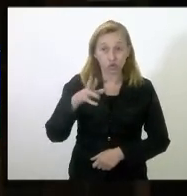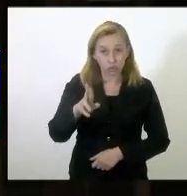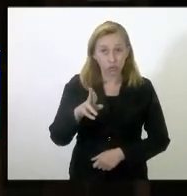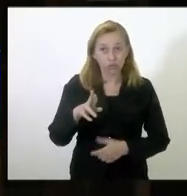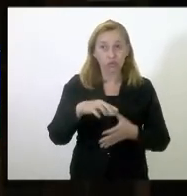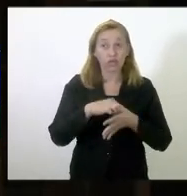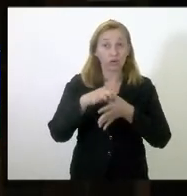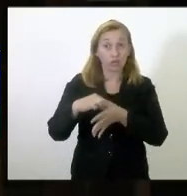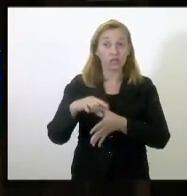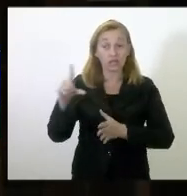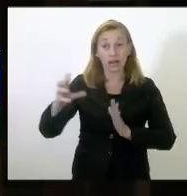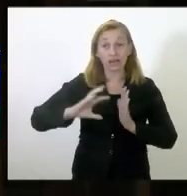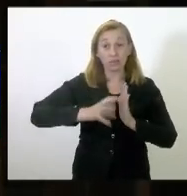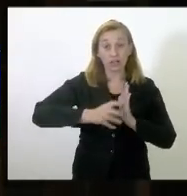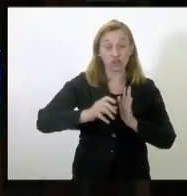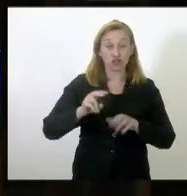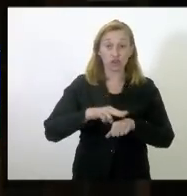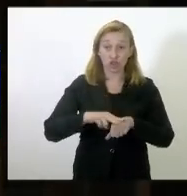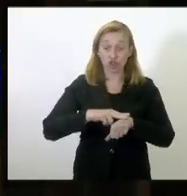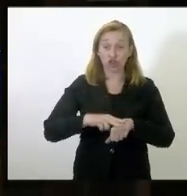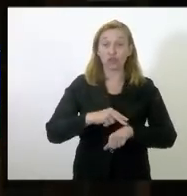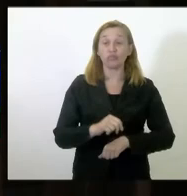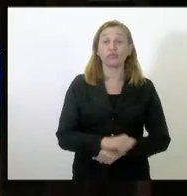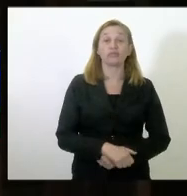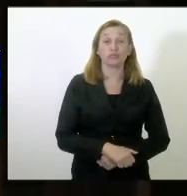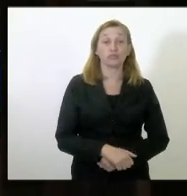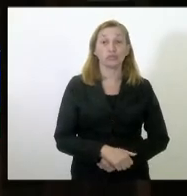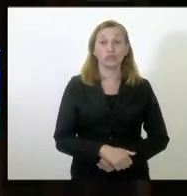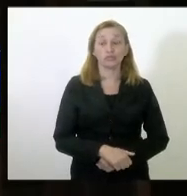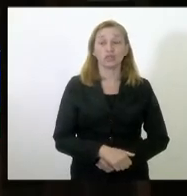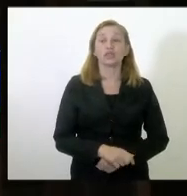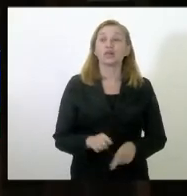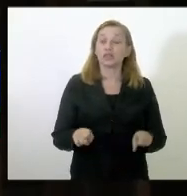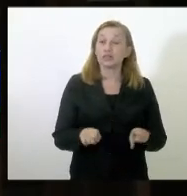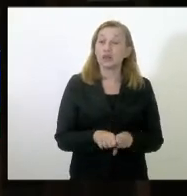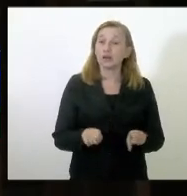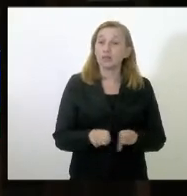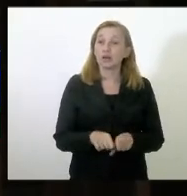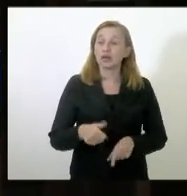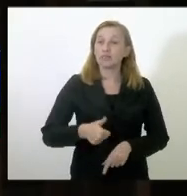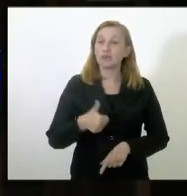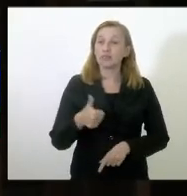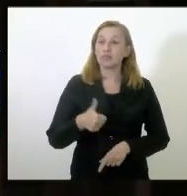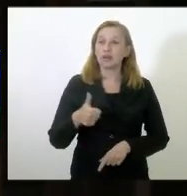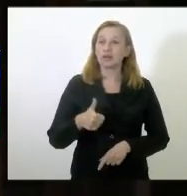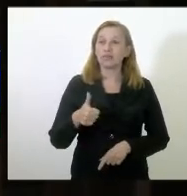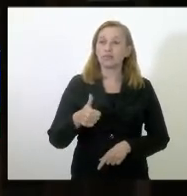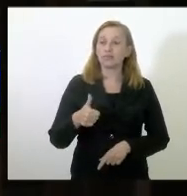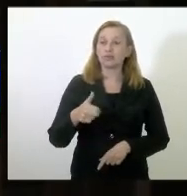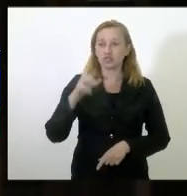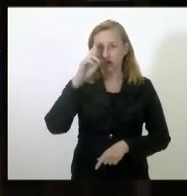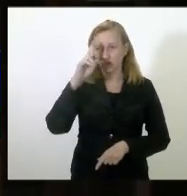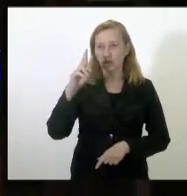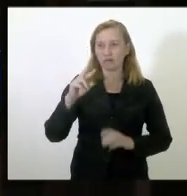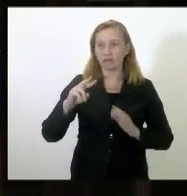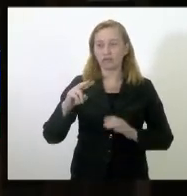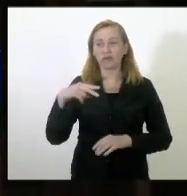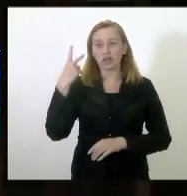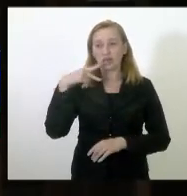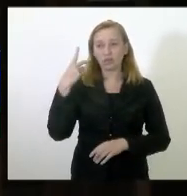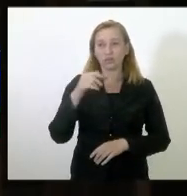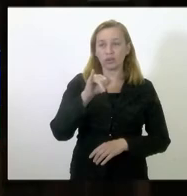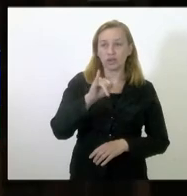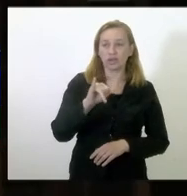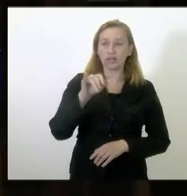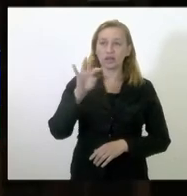líder lá do Partido Verde. E também primeiro suplente de vereador de Itaperuna, o Jefinho